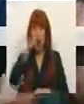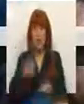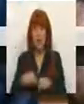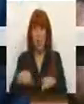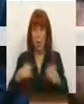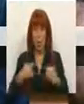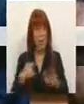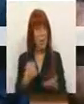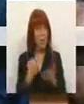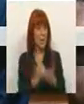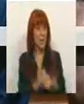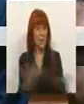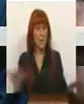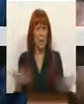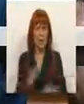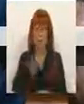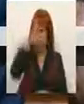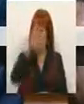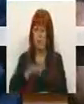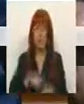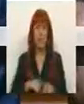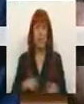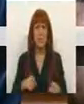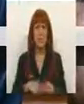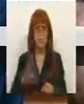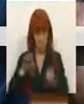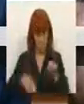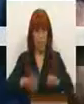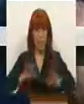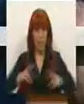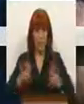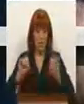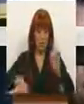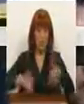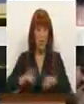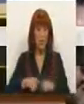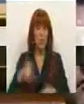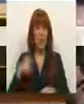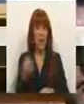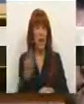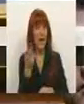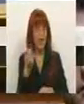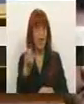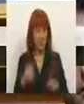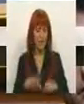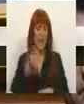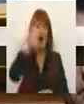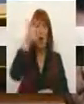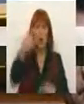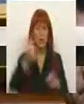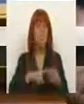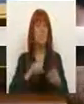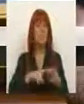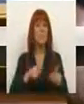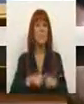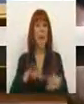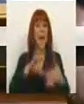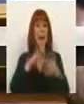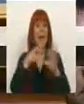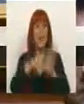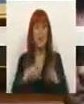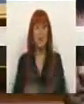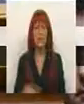que as próprias apoiam. Sr. Ministro, como sabe, isso aconteceu. Aconteceu na TSU. Aconteceu com a